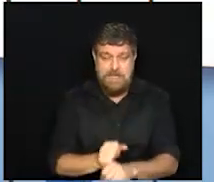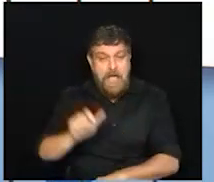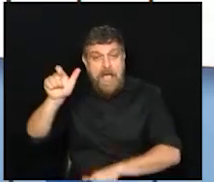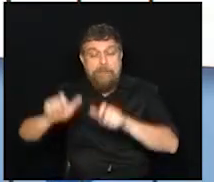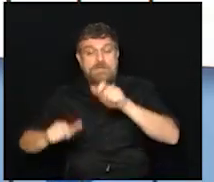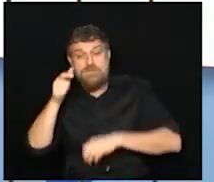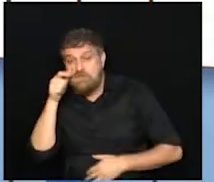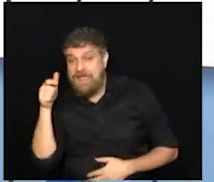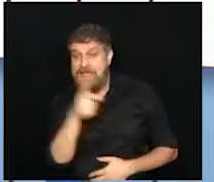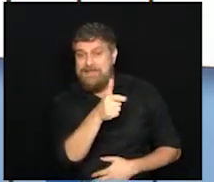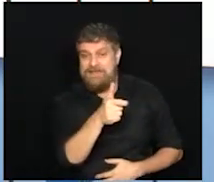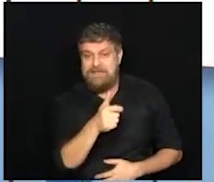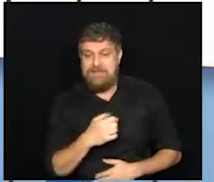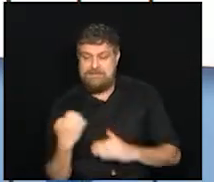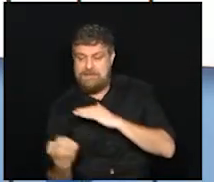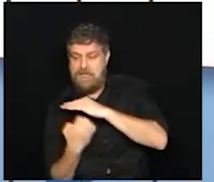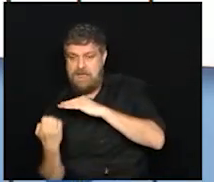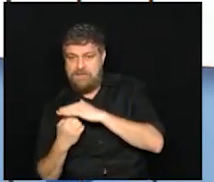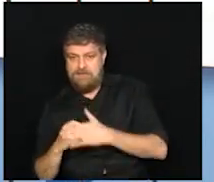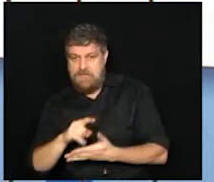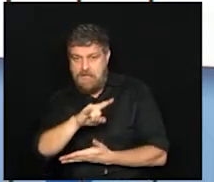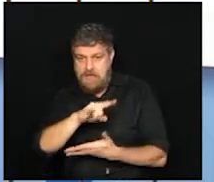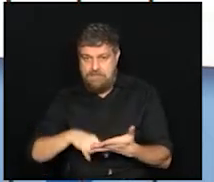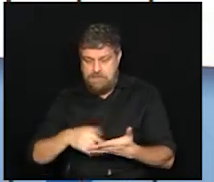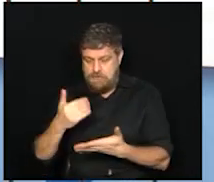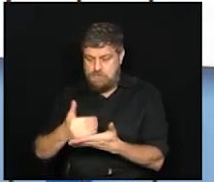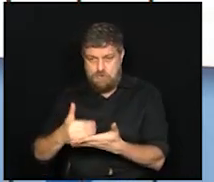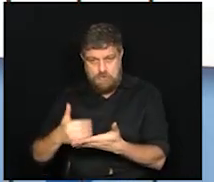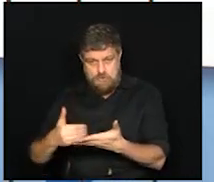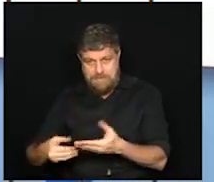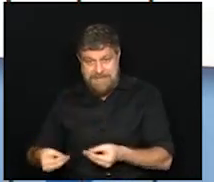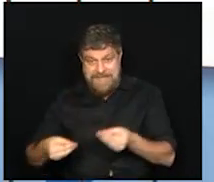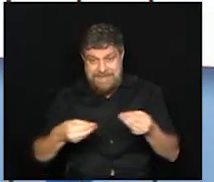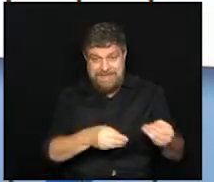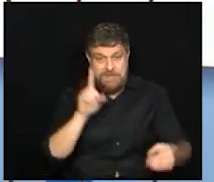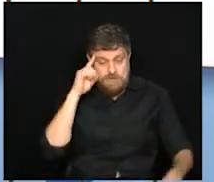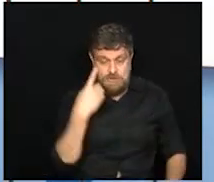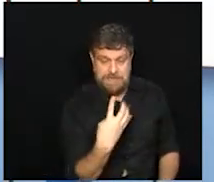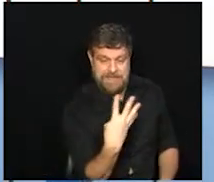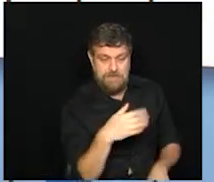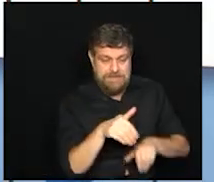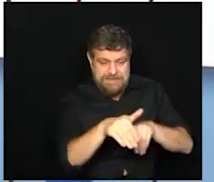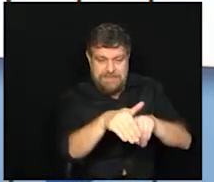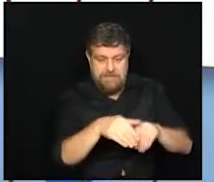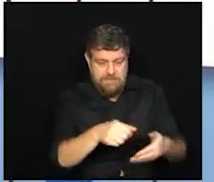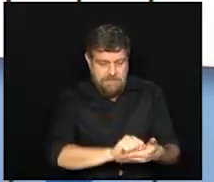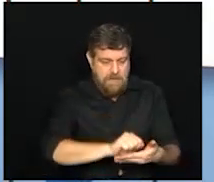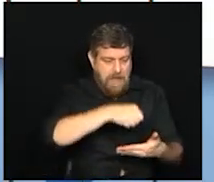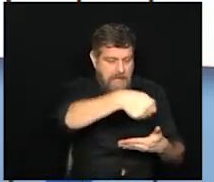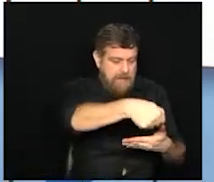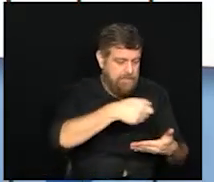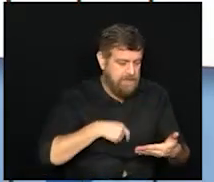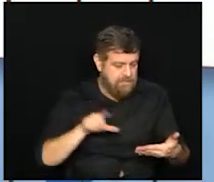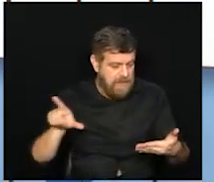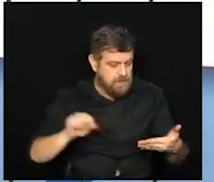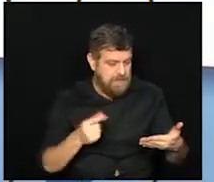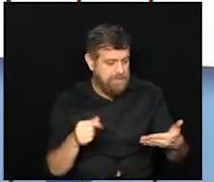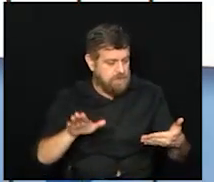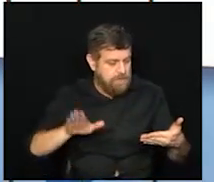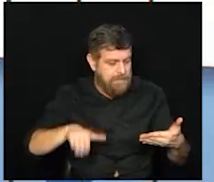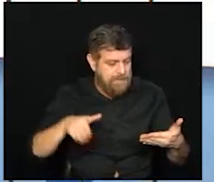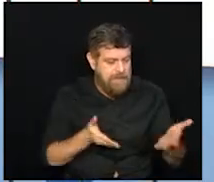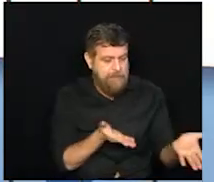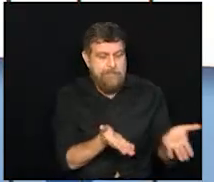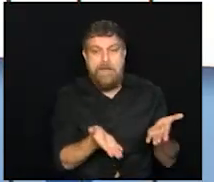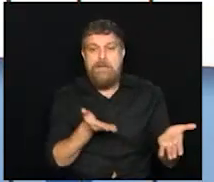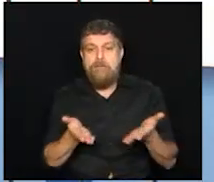interessados vão aí entregar os envelopes no dia 14 de setembro, que serão abertos no dia 20 de setembro em um